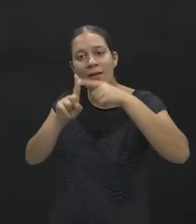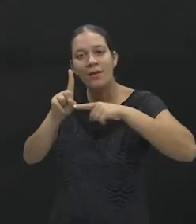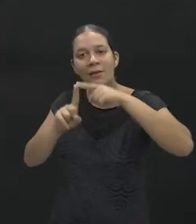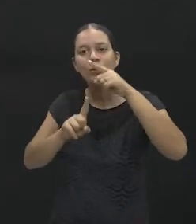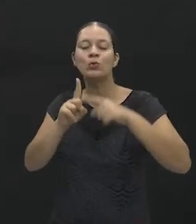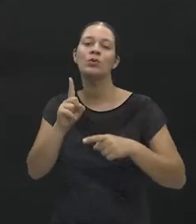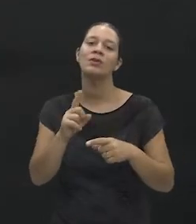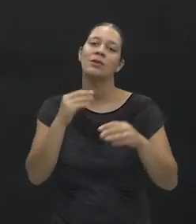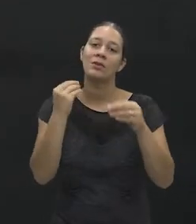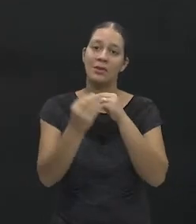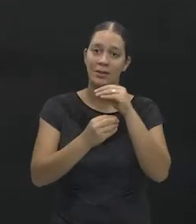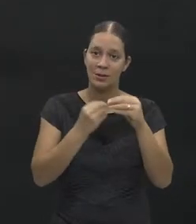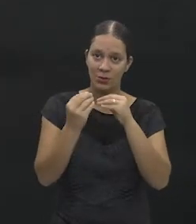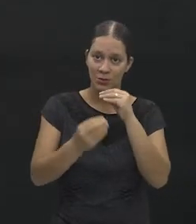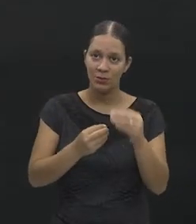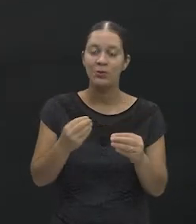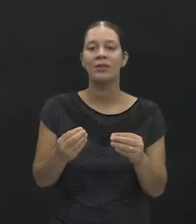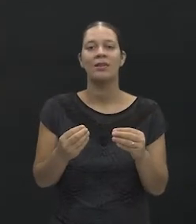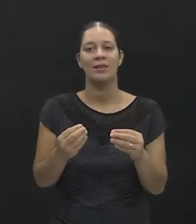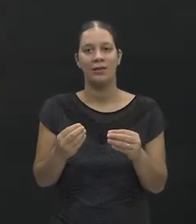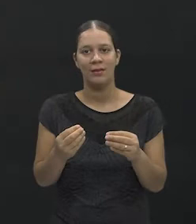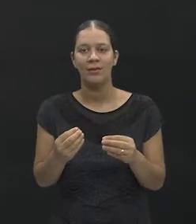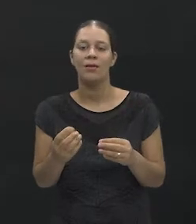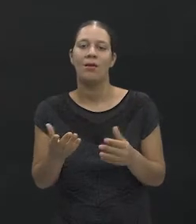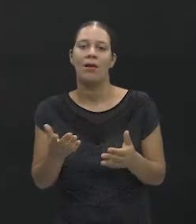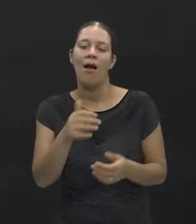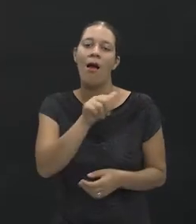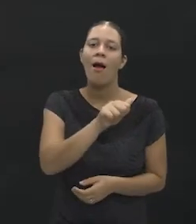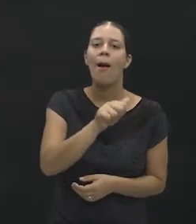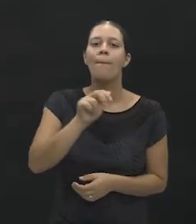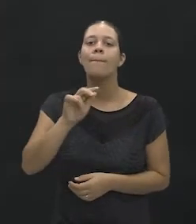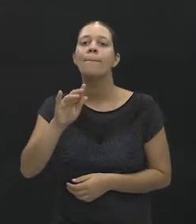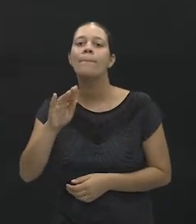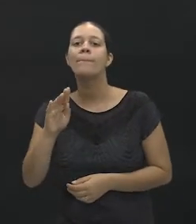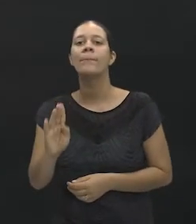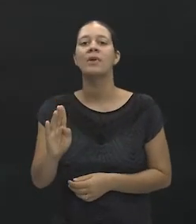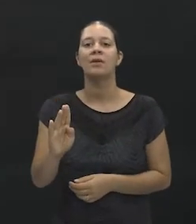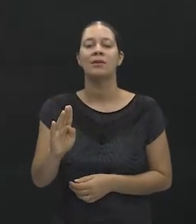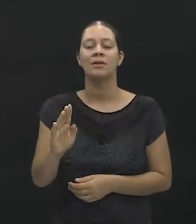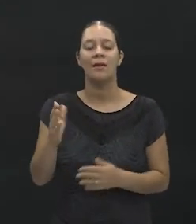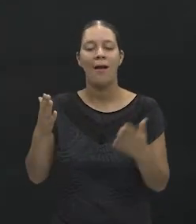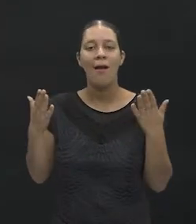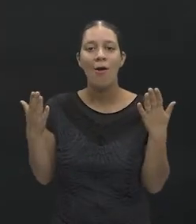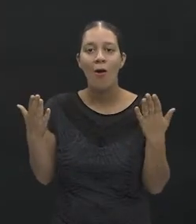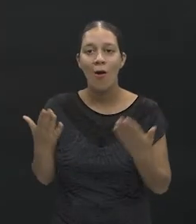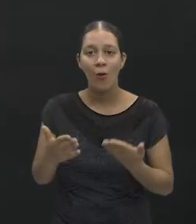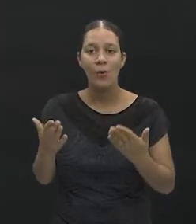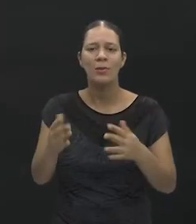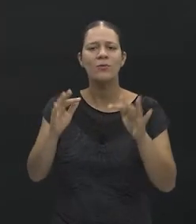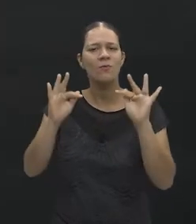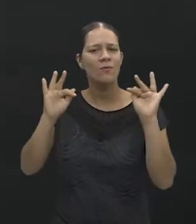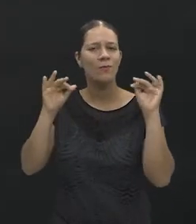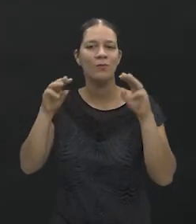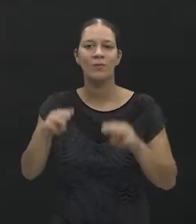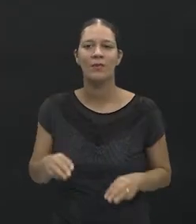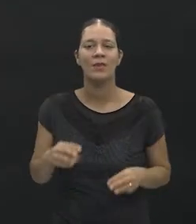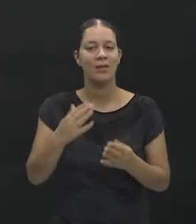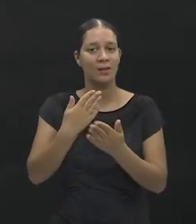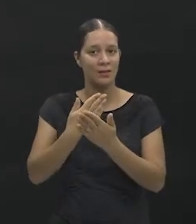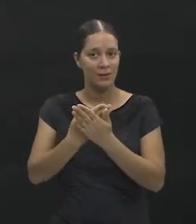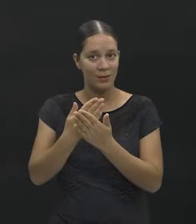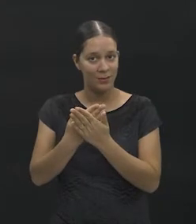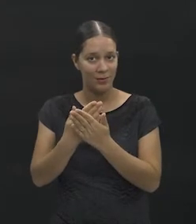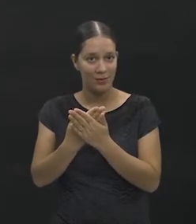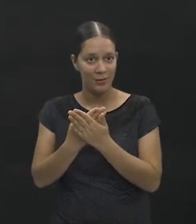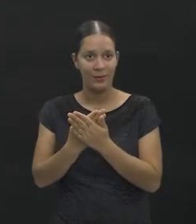da temperatura sobre essa mistura, eu vou separar o sólido A de um sólido B. E para a gente finalizar essa nossa aula,